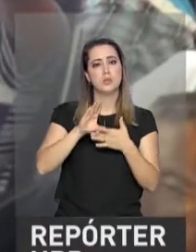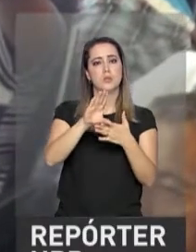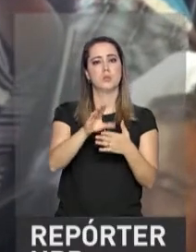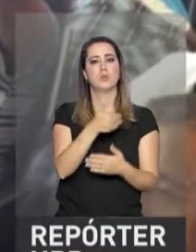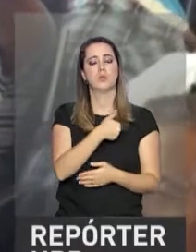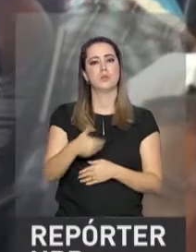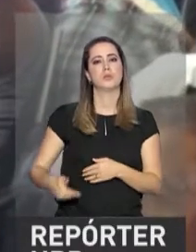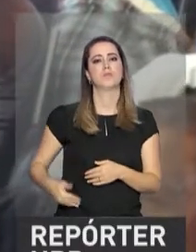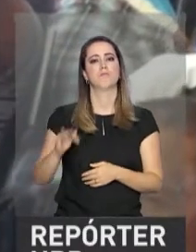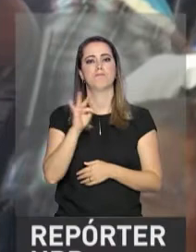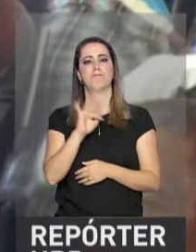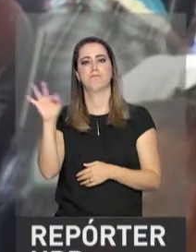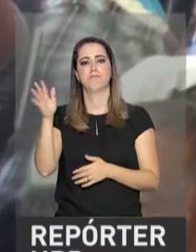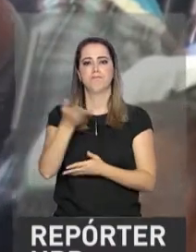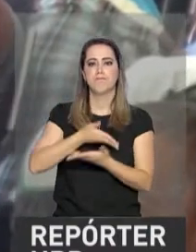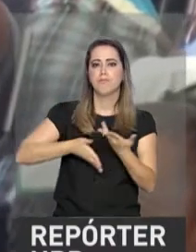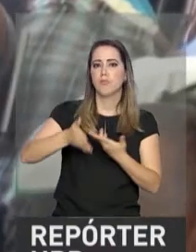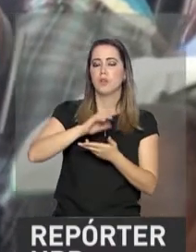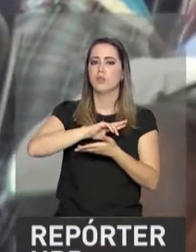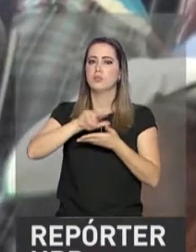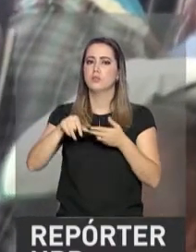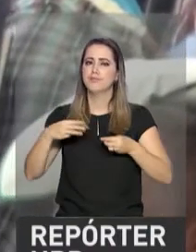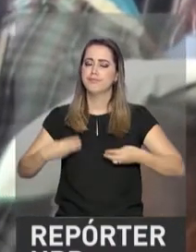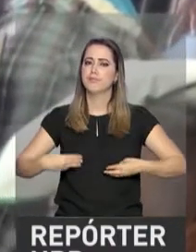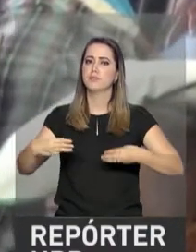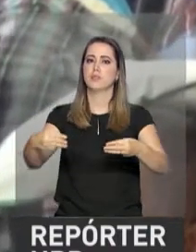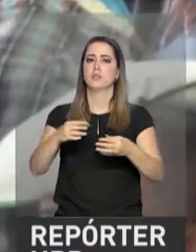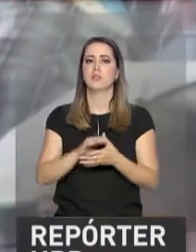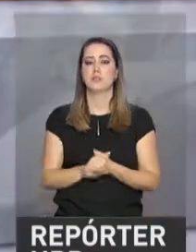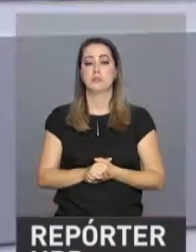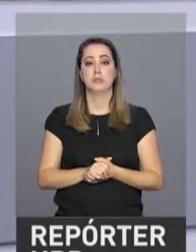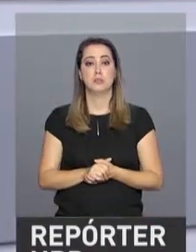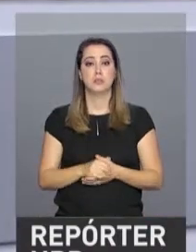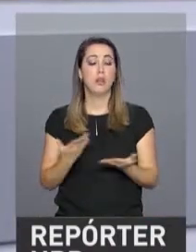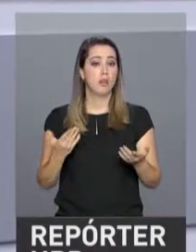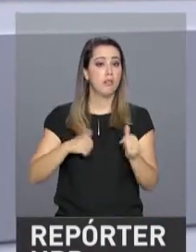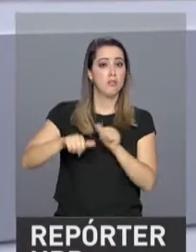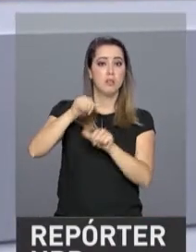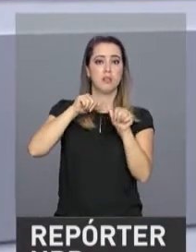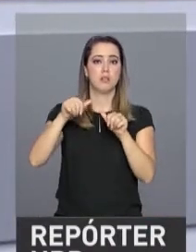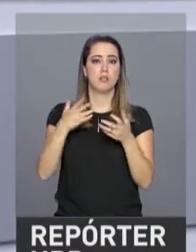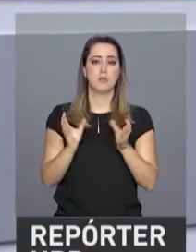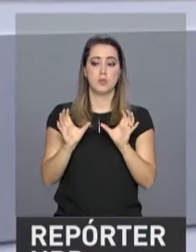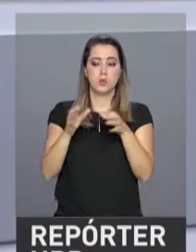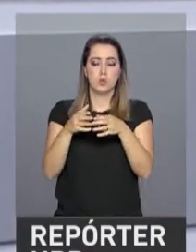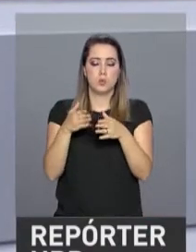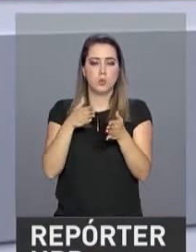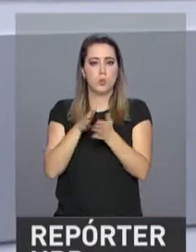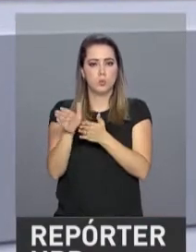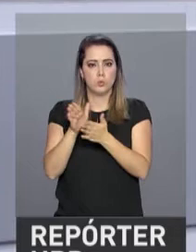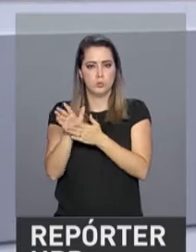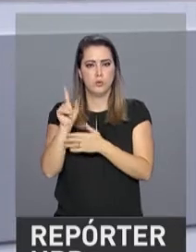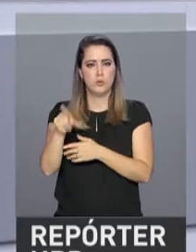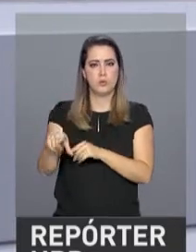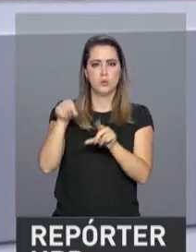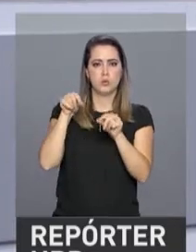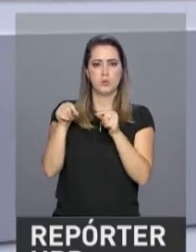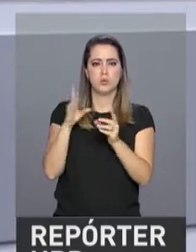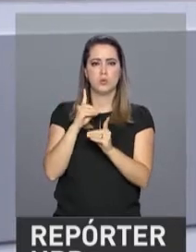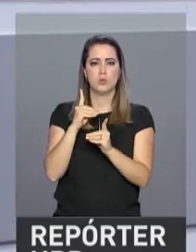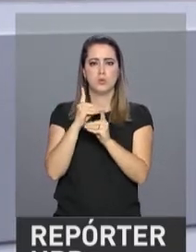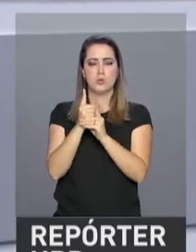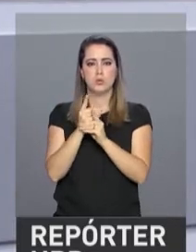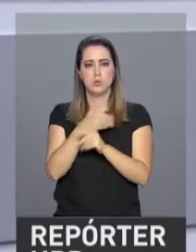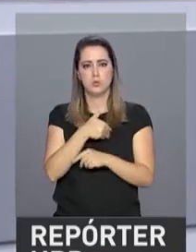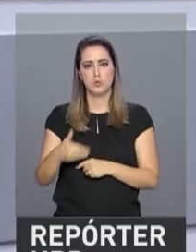coordenada pelo governo federal e envolve vários ministérios a transferência dos imigrantes foi a alternativa encontrada pelo